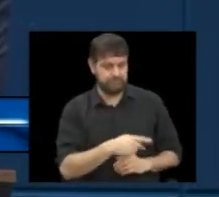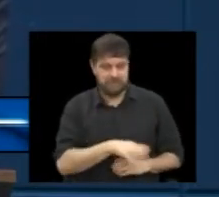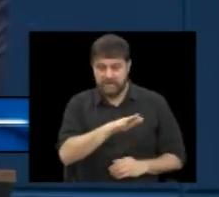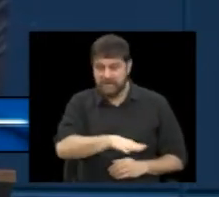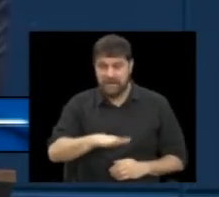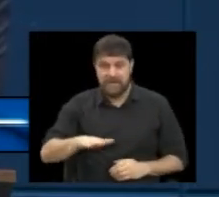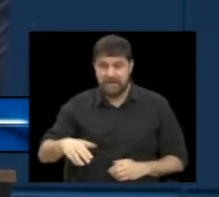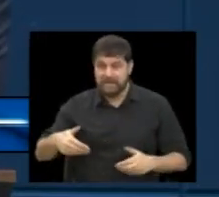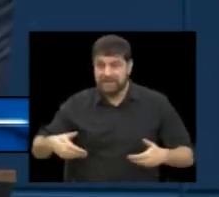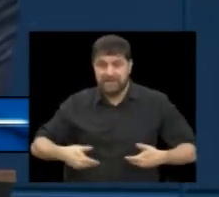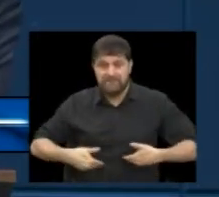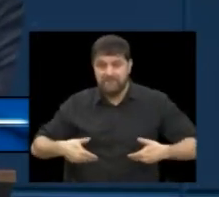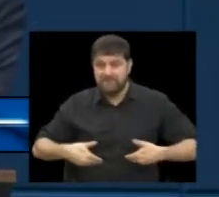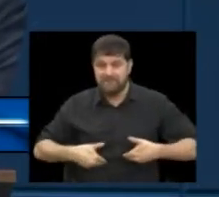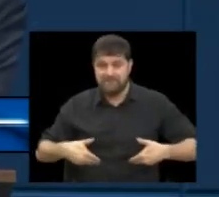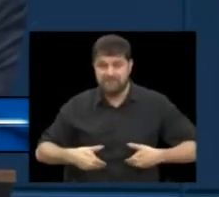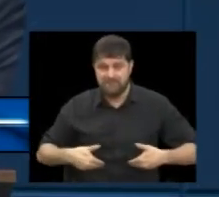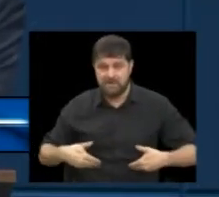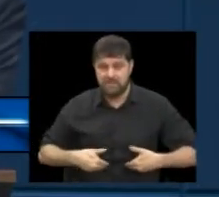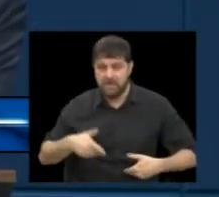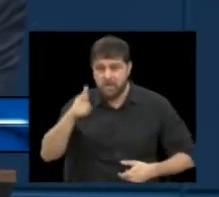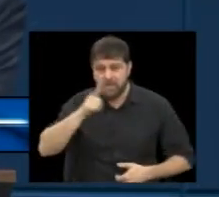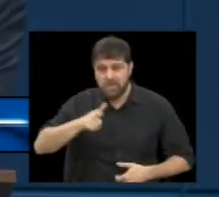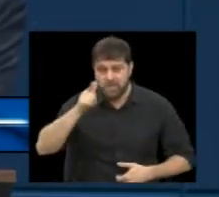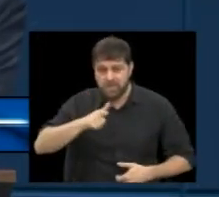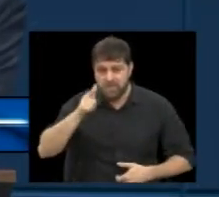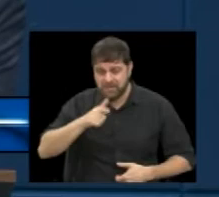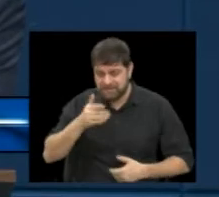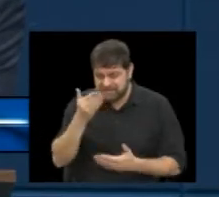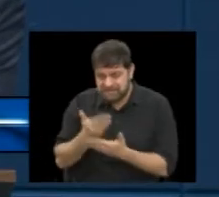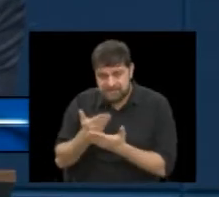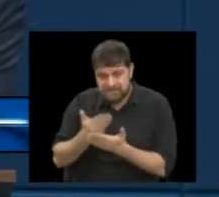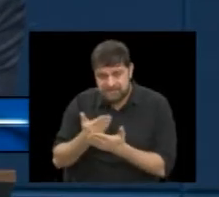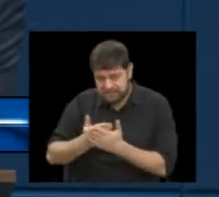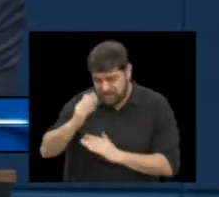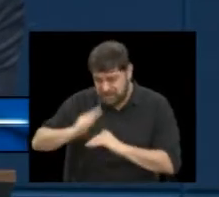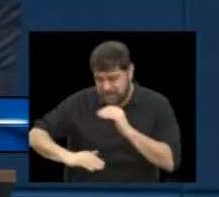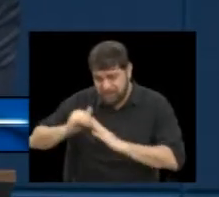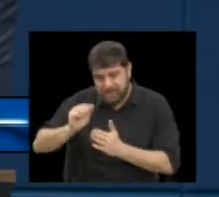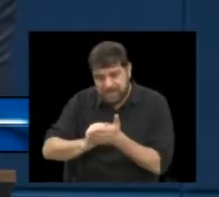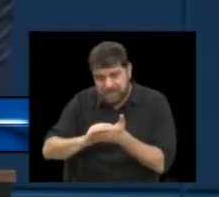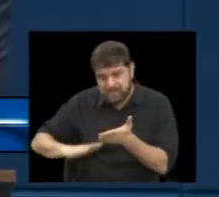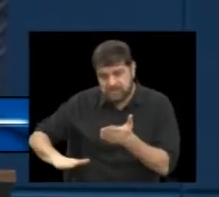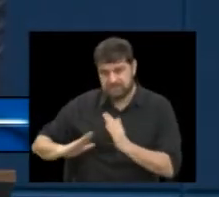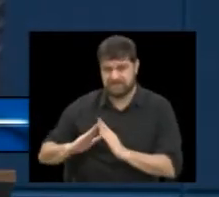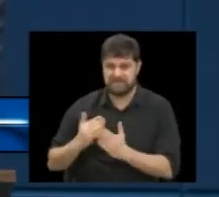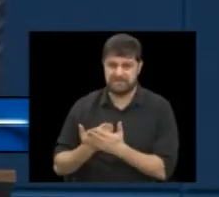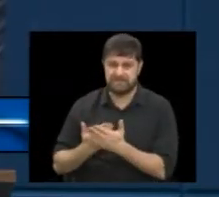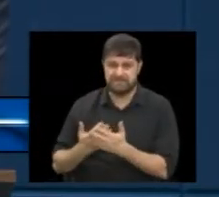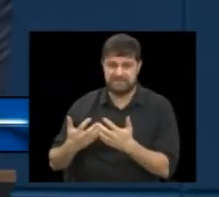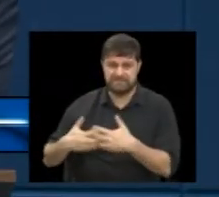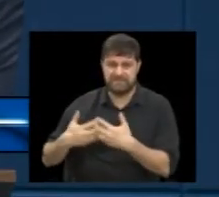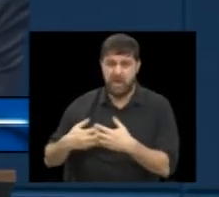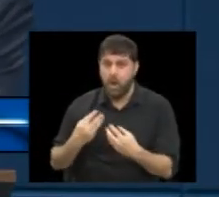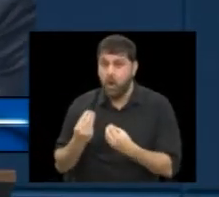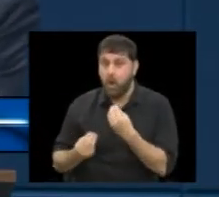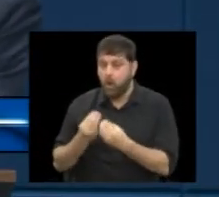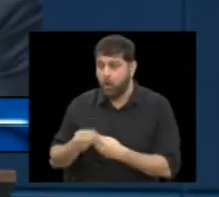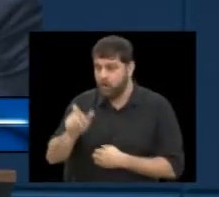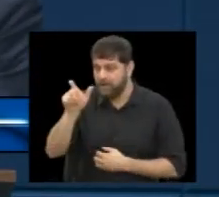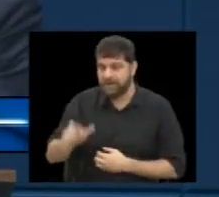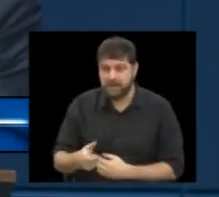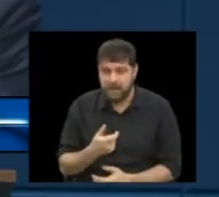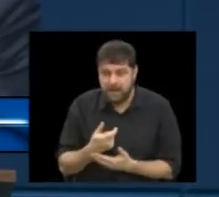com fome e tenham energia para realizar as atividades. Ora, como é que as crianças vão ter energia